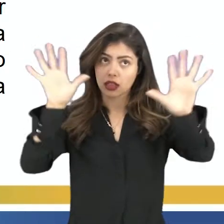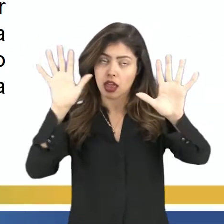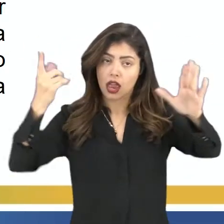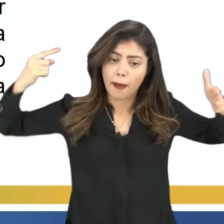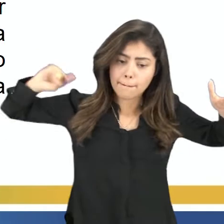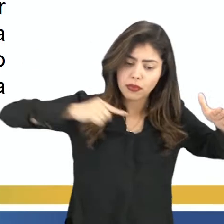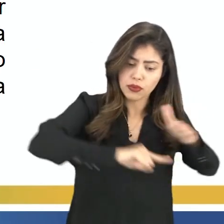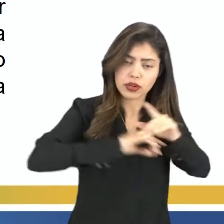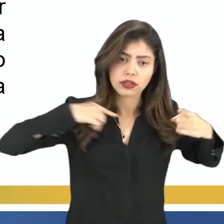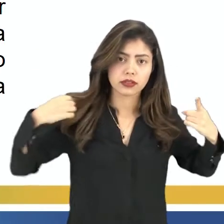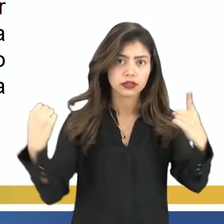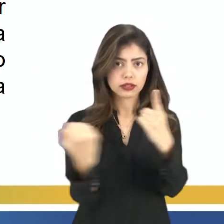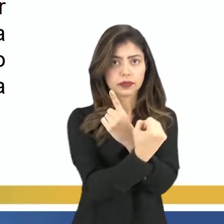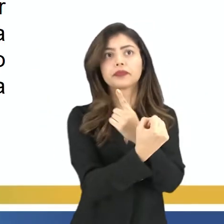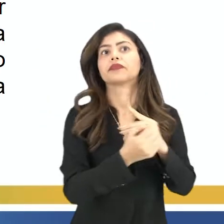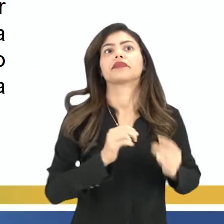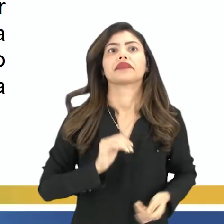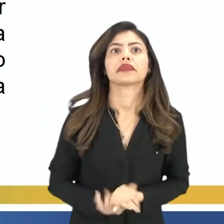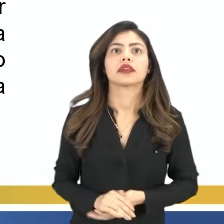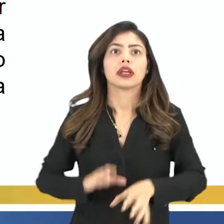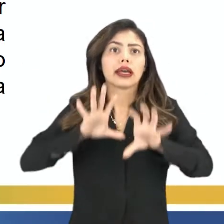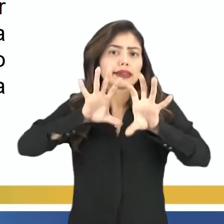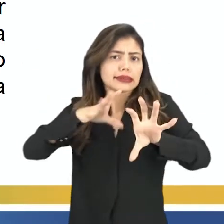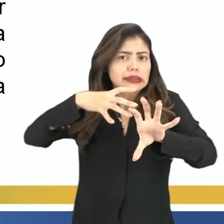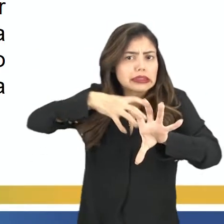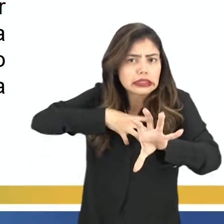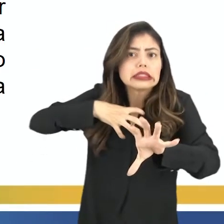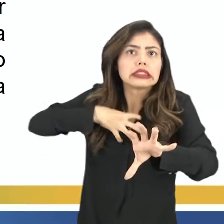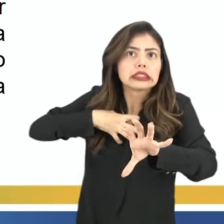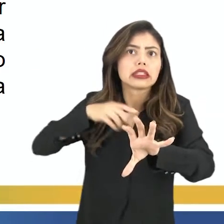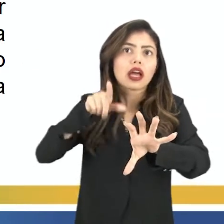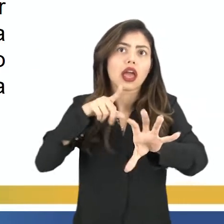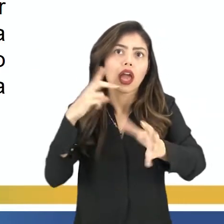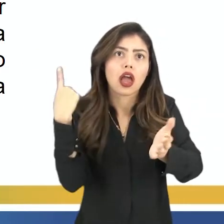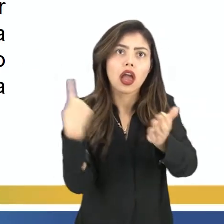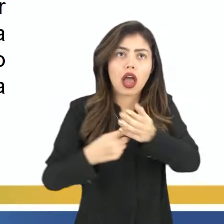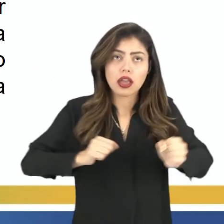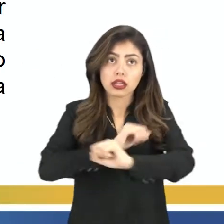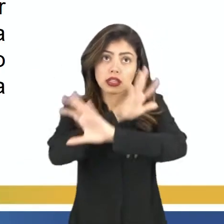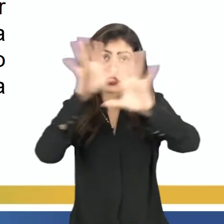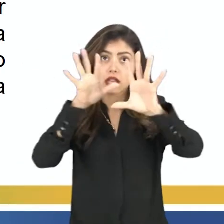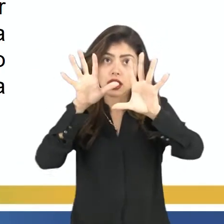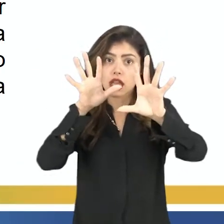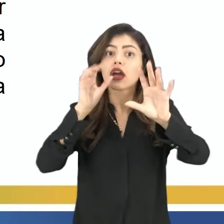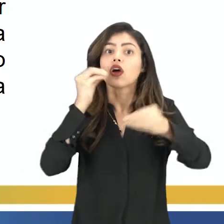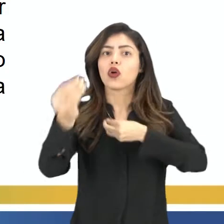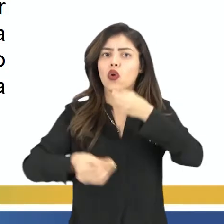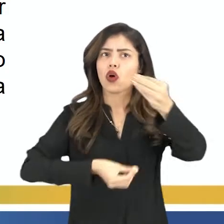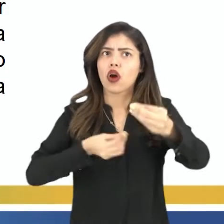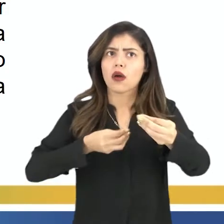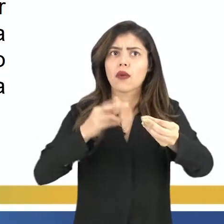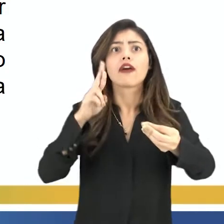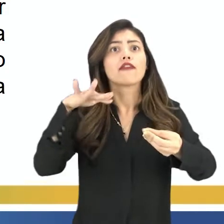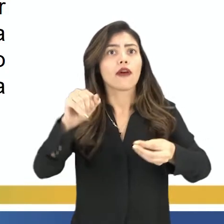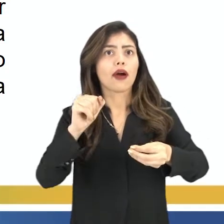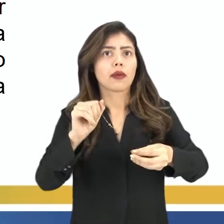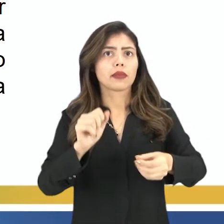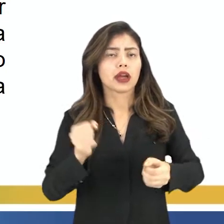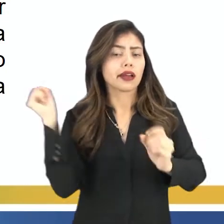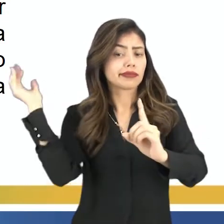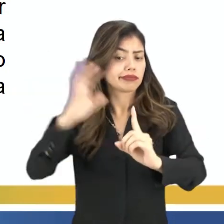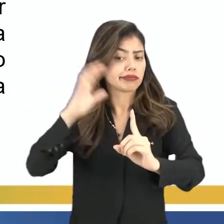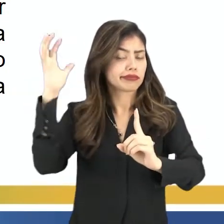dimensão social. É neste sentido que cumpre esclarecer de que forma a arte influencia